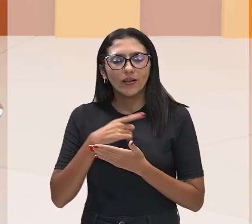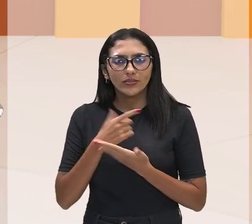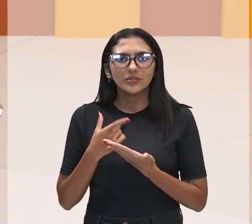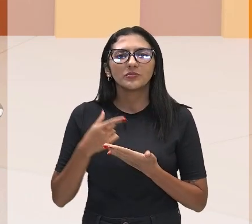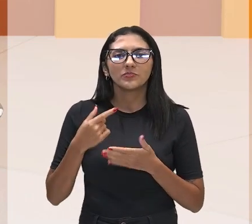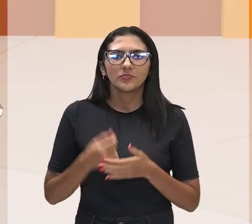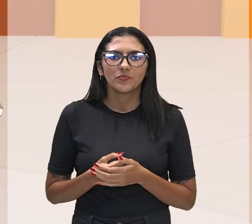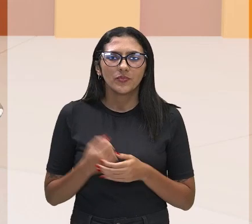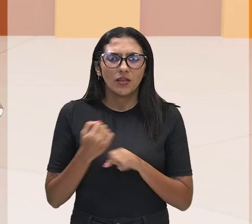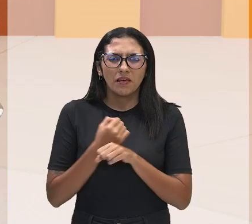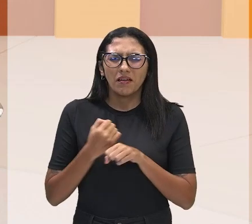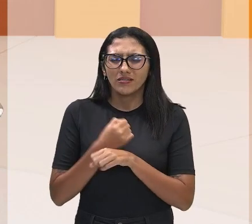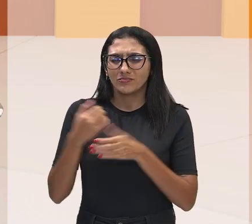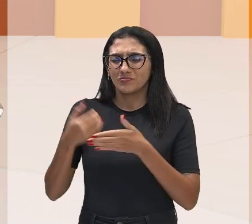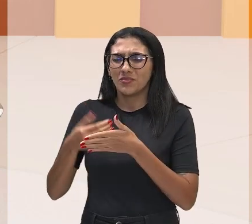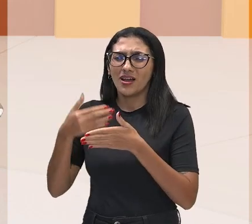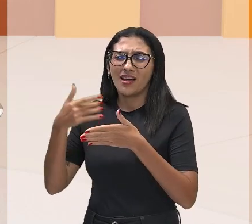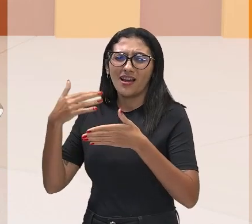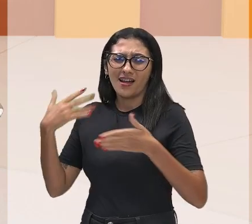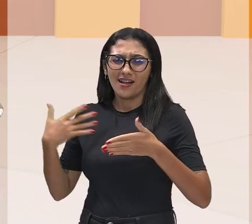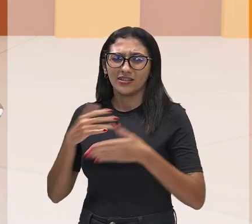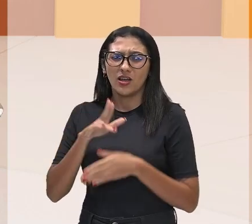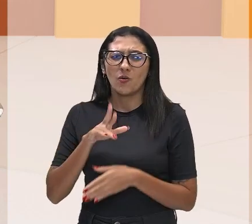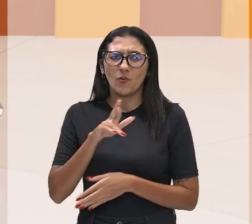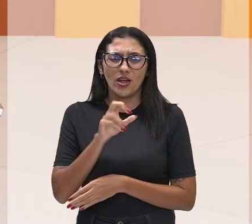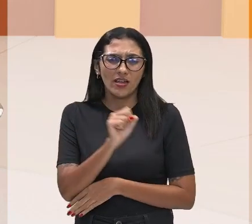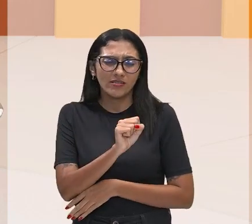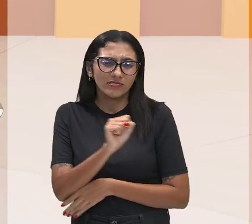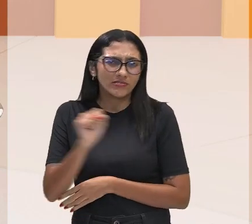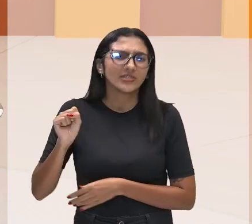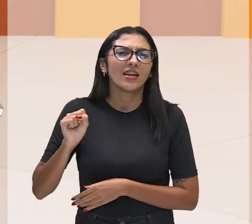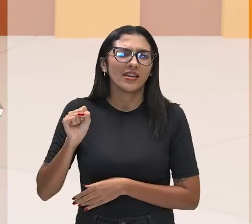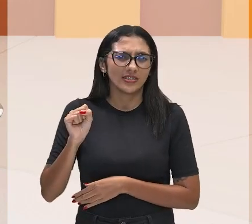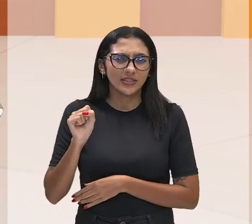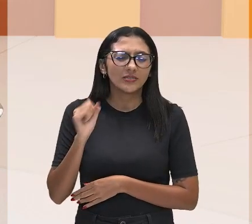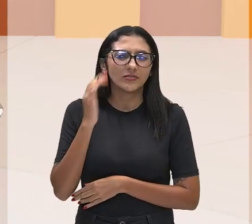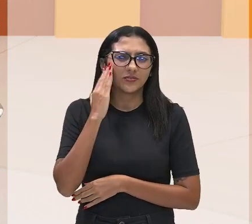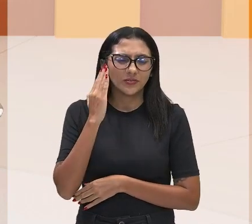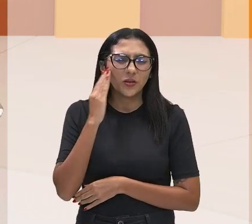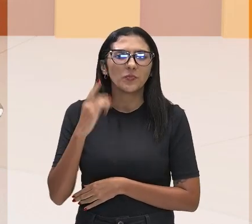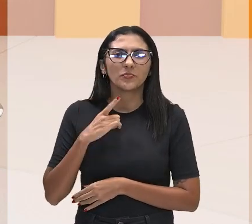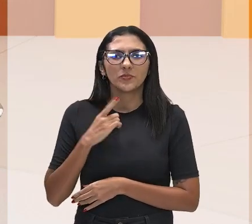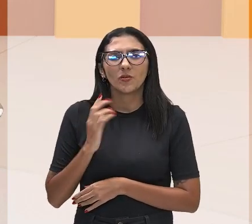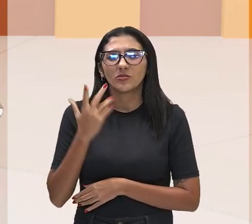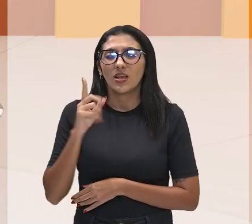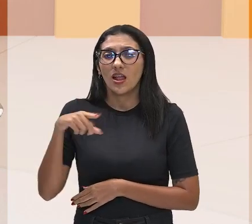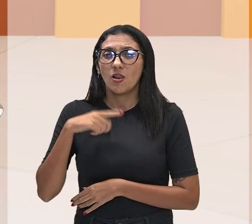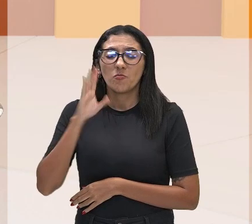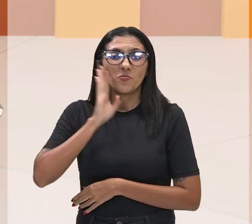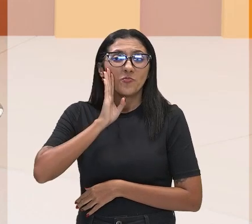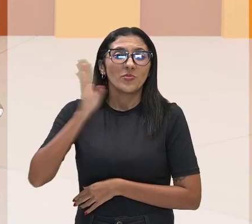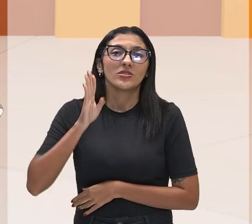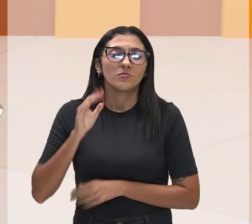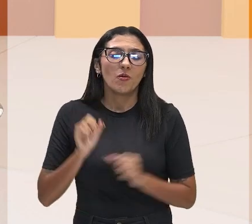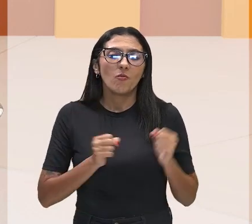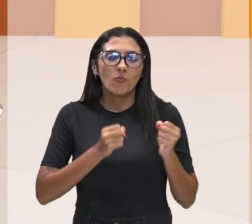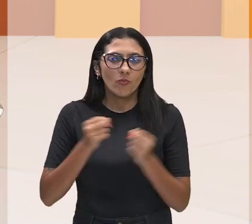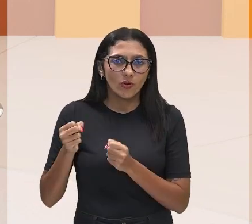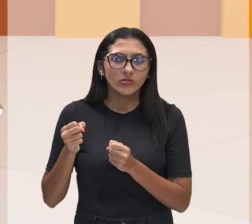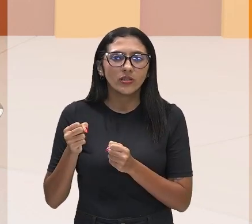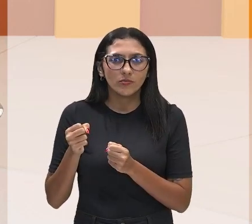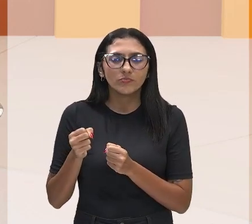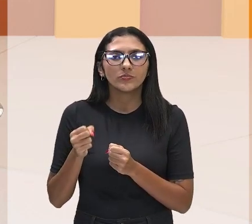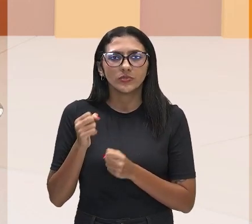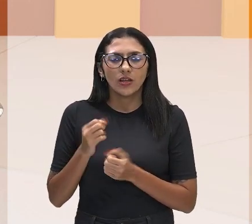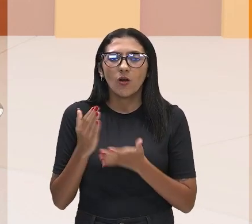da fragmentação da União Soviética, onde ele tinha o principal poder, onde vários países, que hoje são